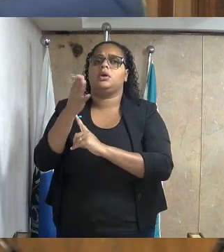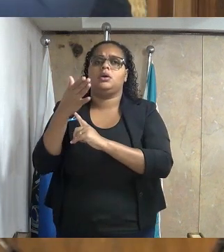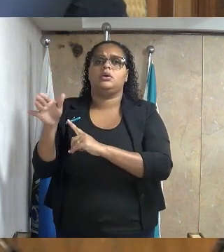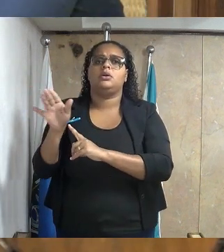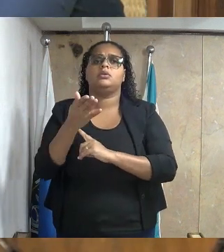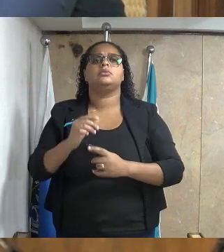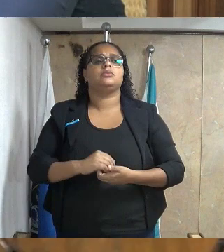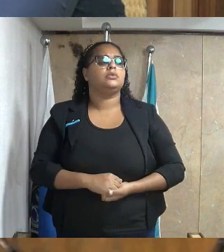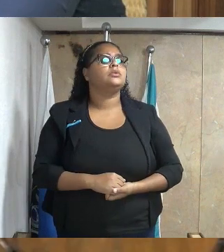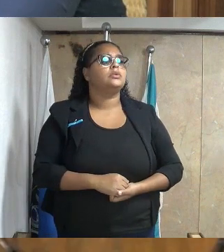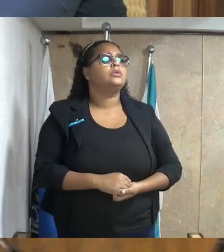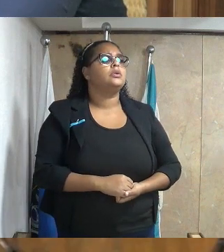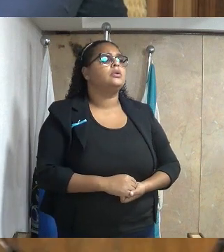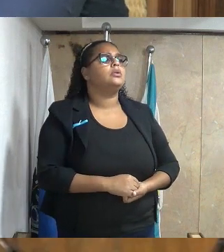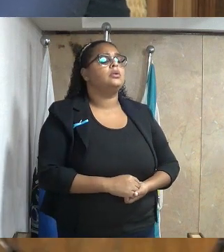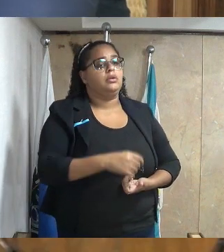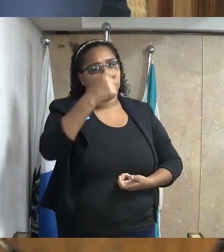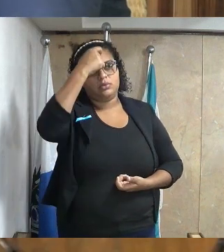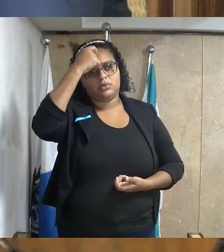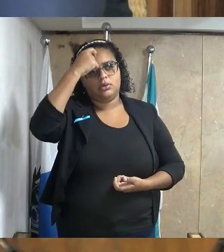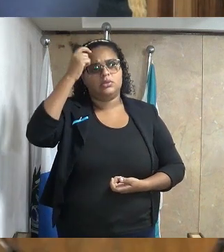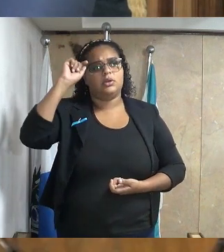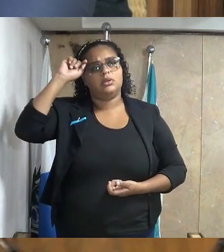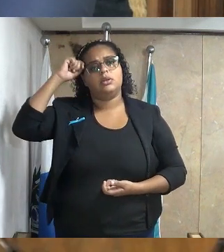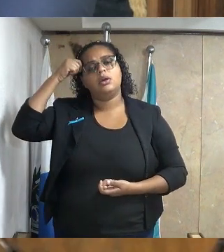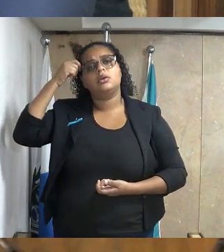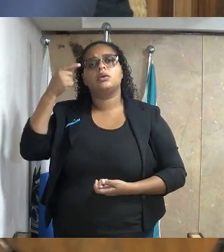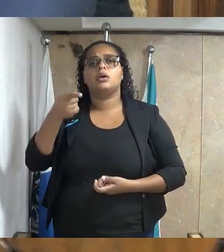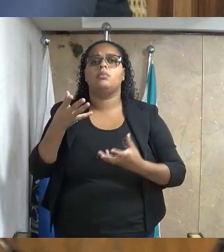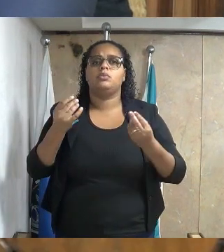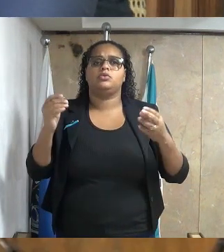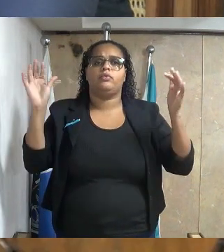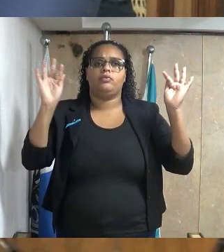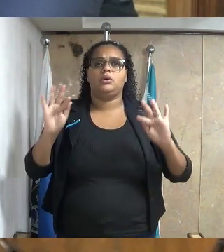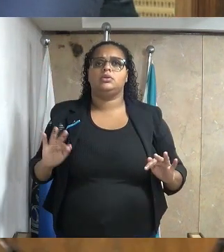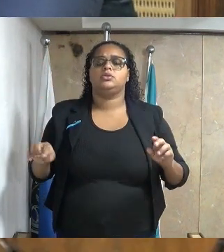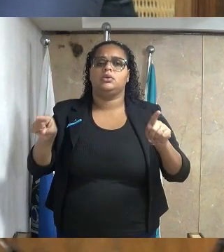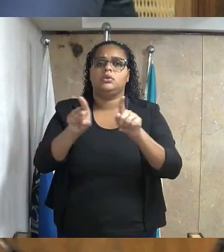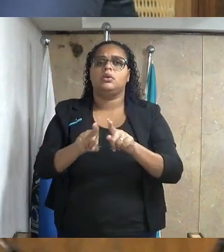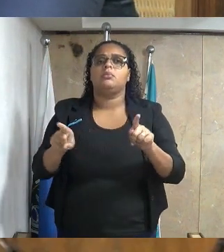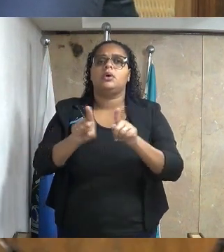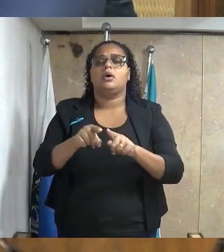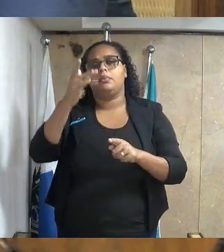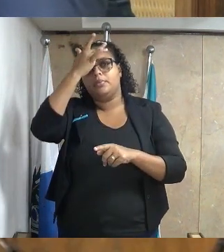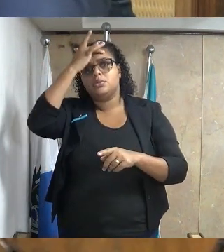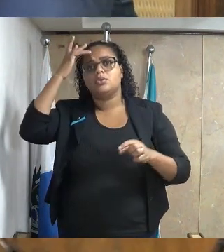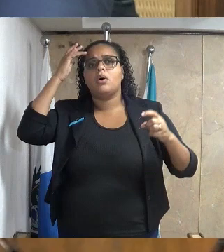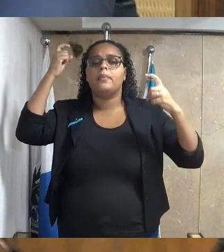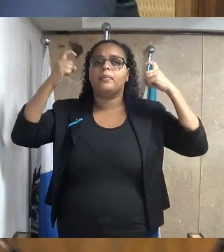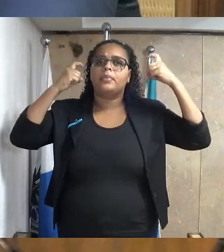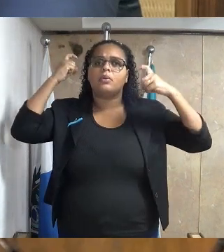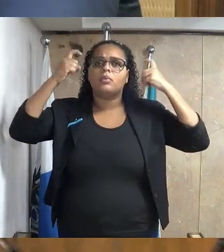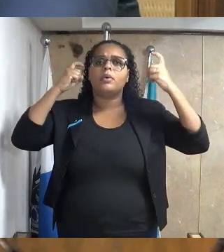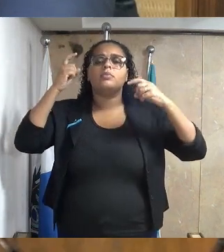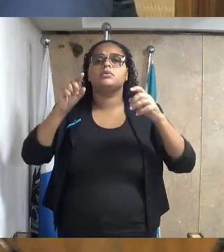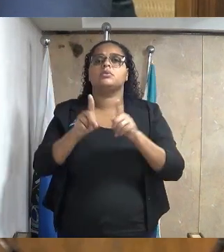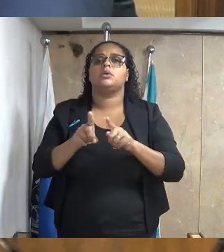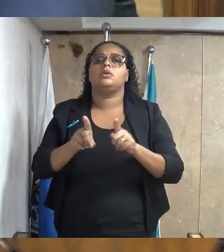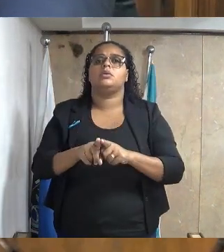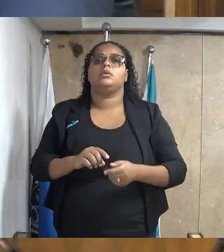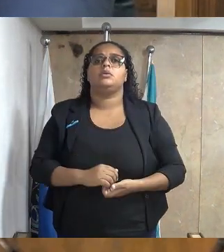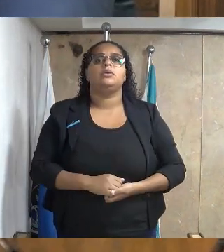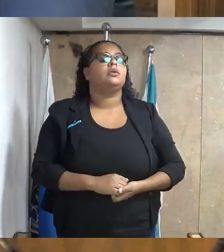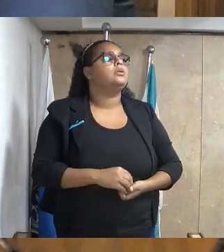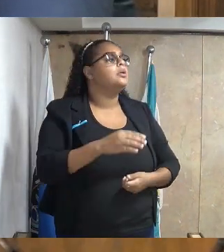pertinentes à consciência negra, o Nivan foi muito feliz também. As pessoas se preocupam muito com a consciência negra, com isso,